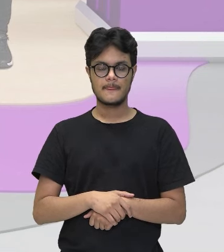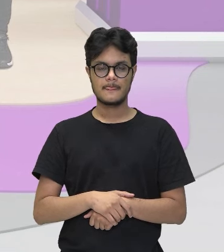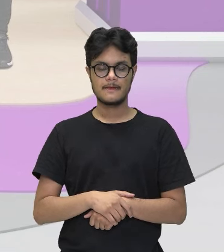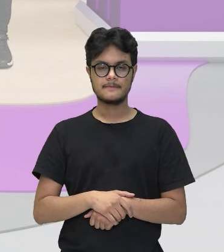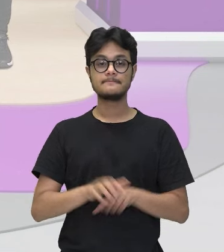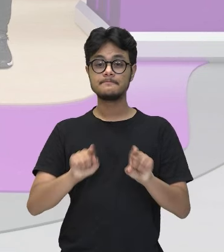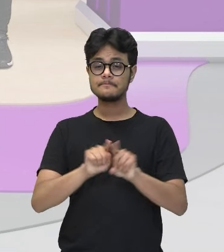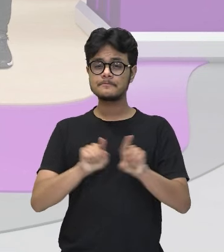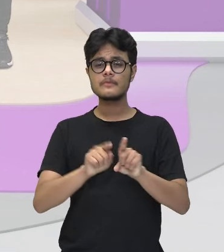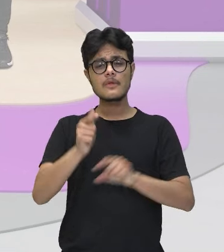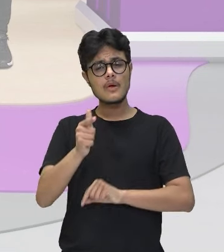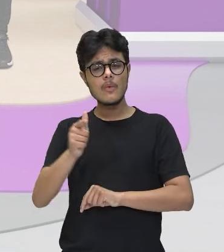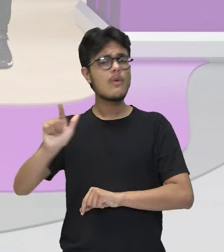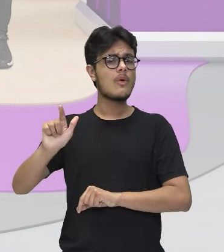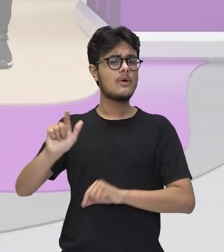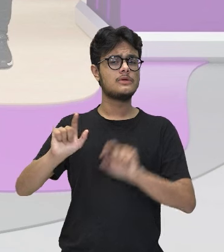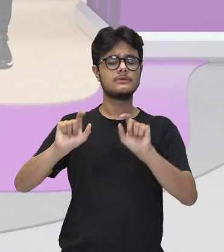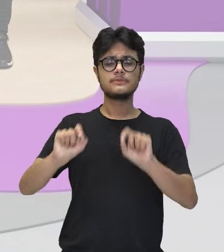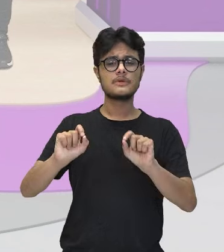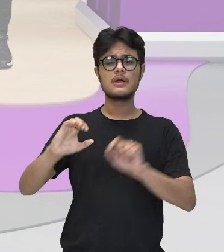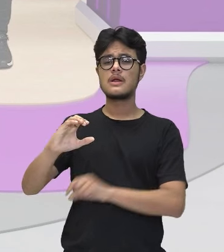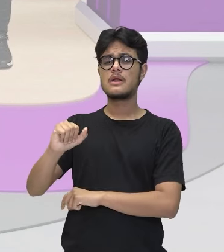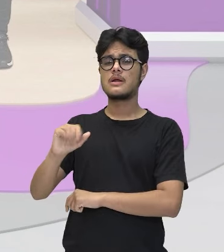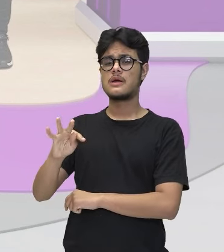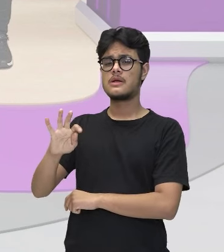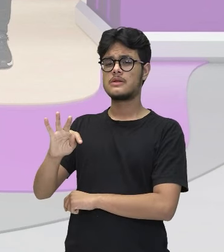outro cateto também, Vai gerar uma fórmula